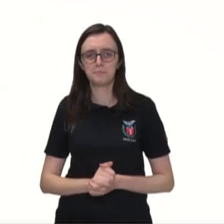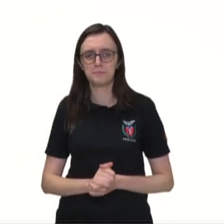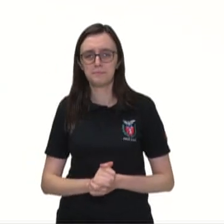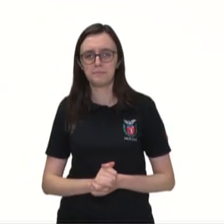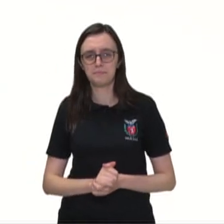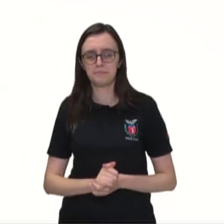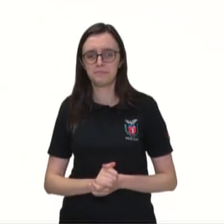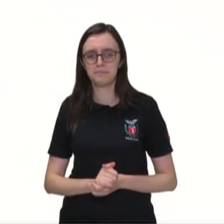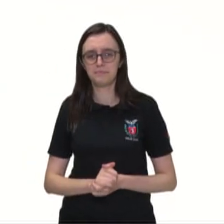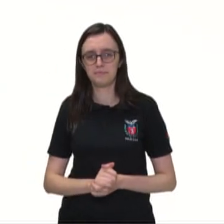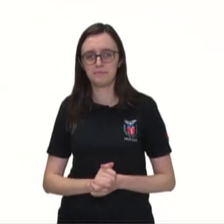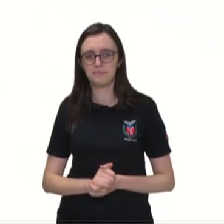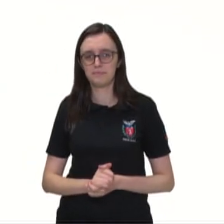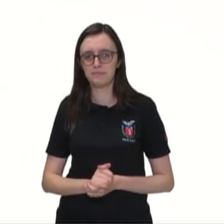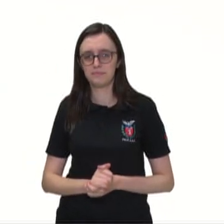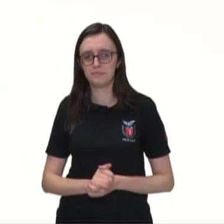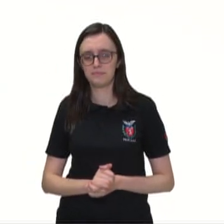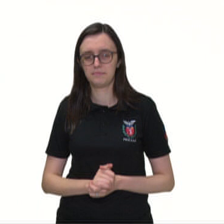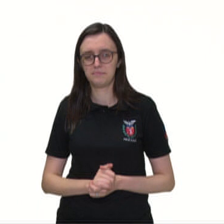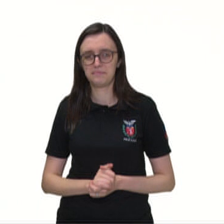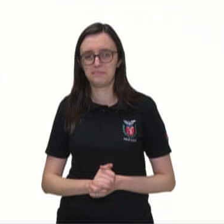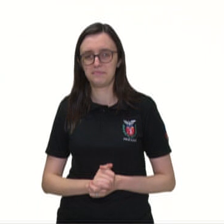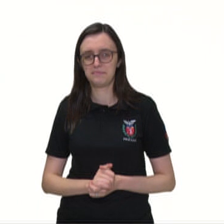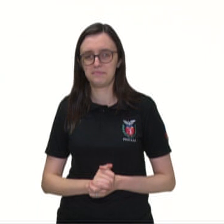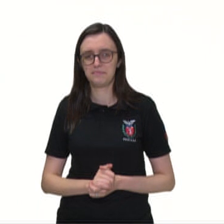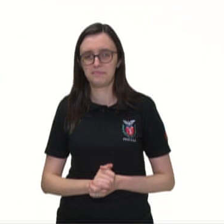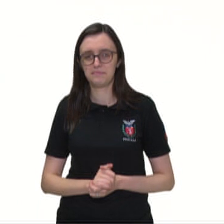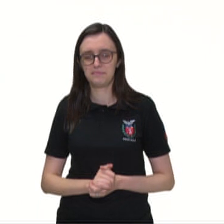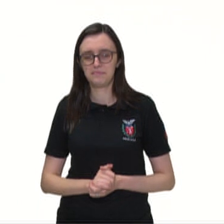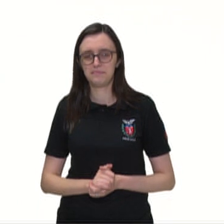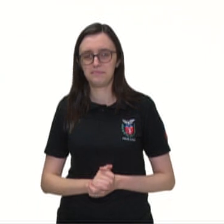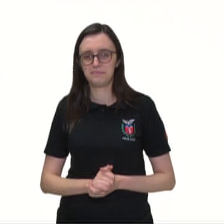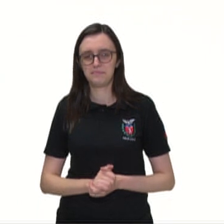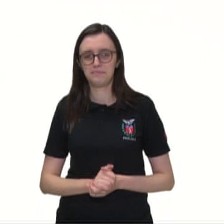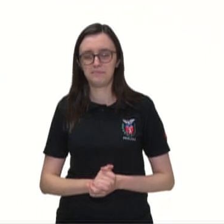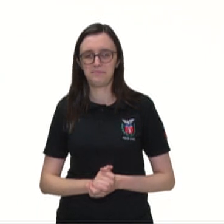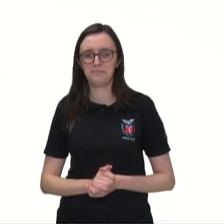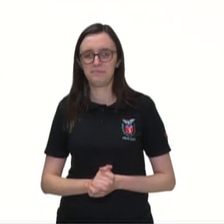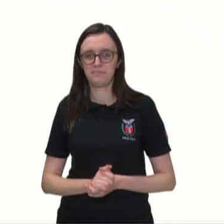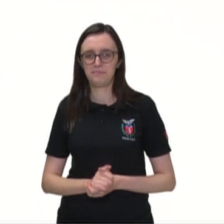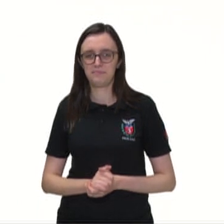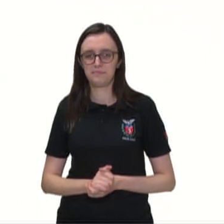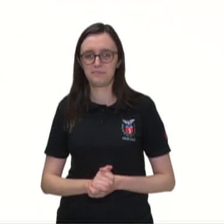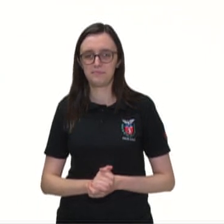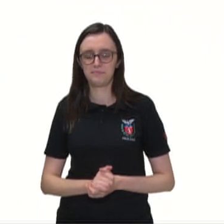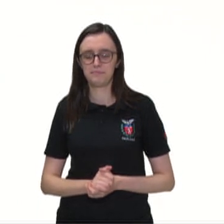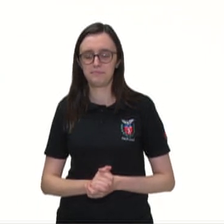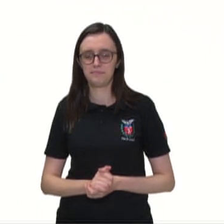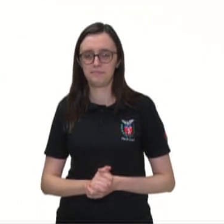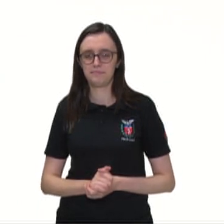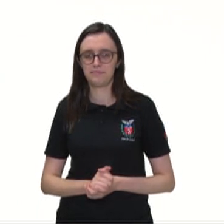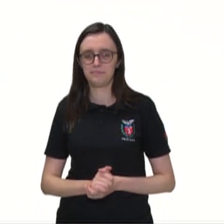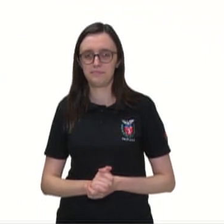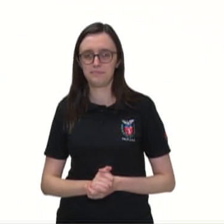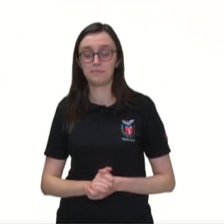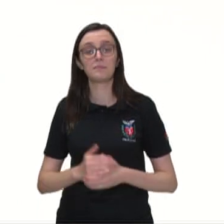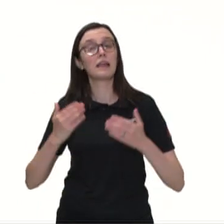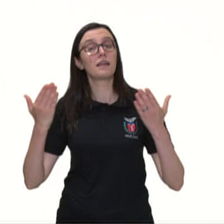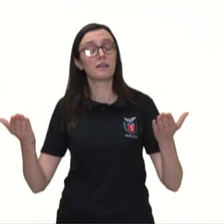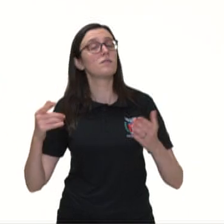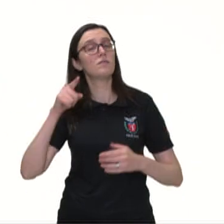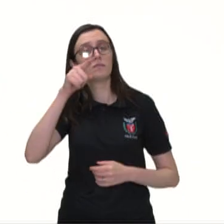name is Anna. I am 6 years old. What's your name? How old are you?